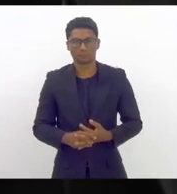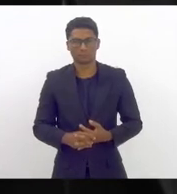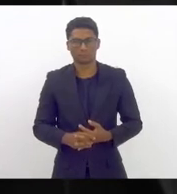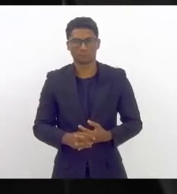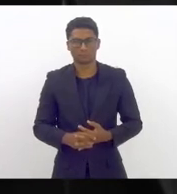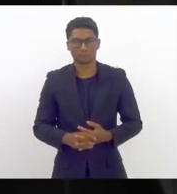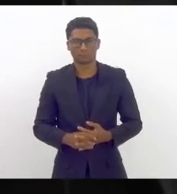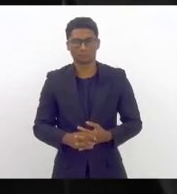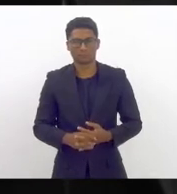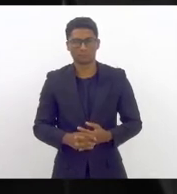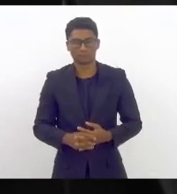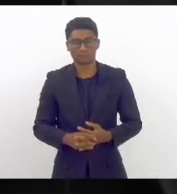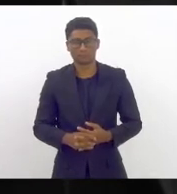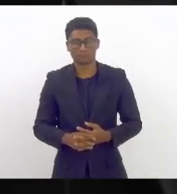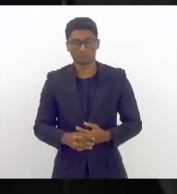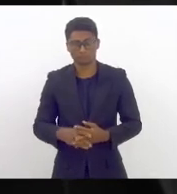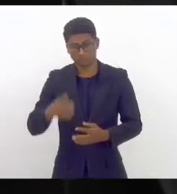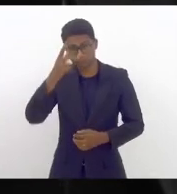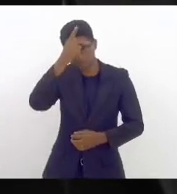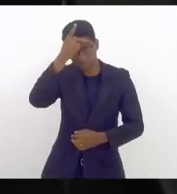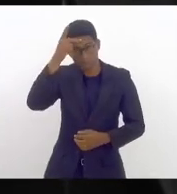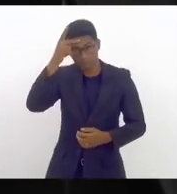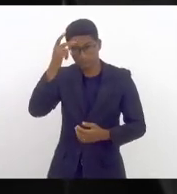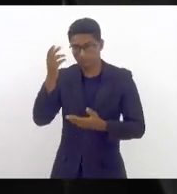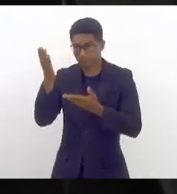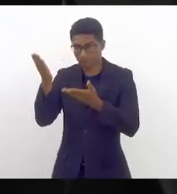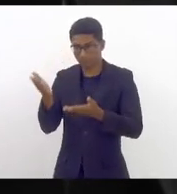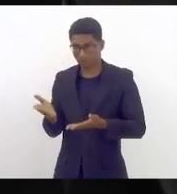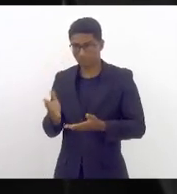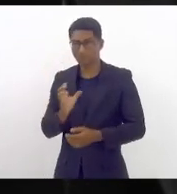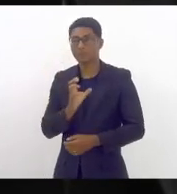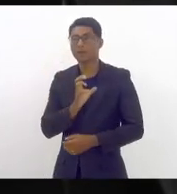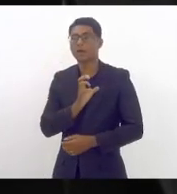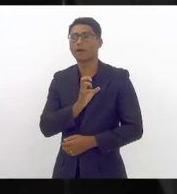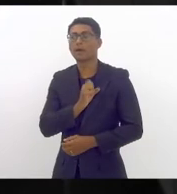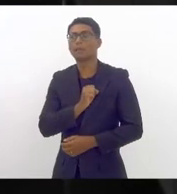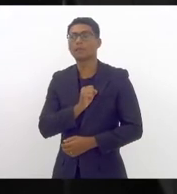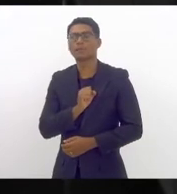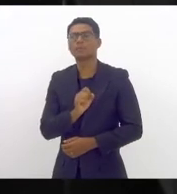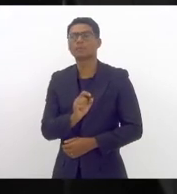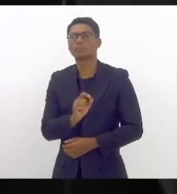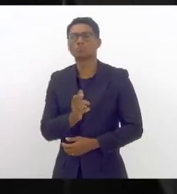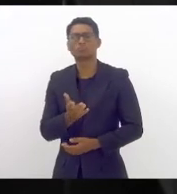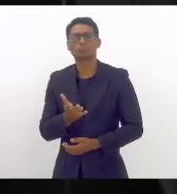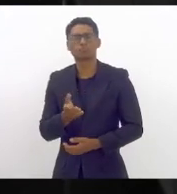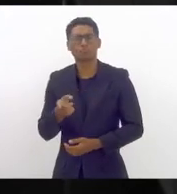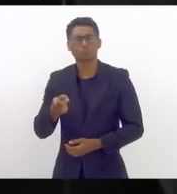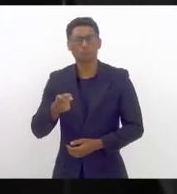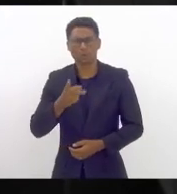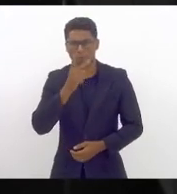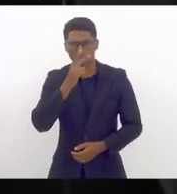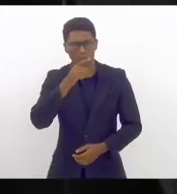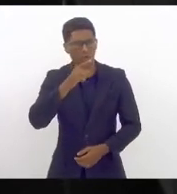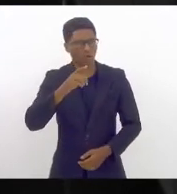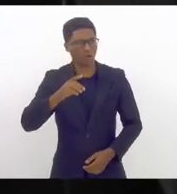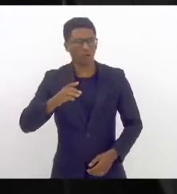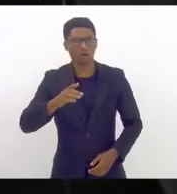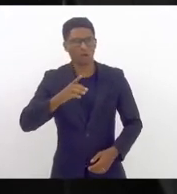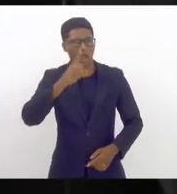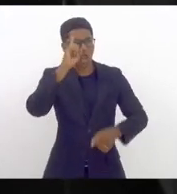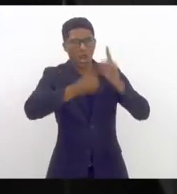somente quem ama um regime ditatorial desejo